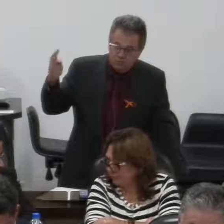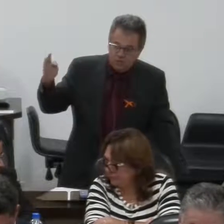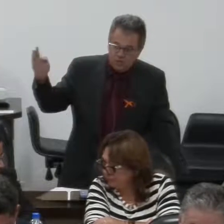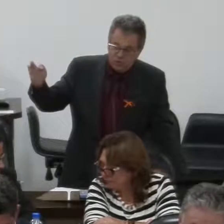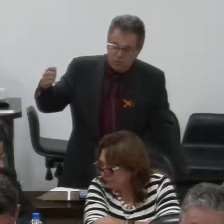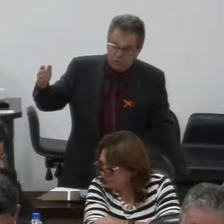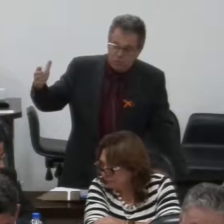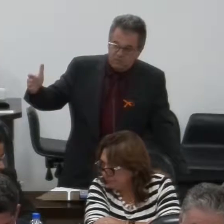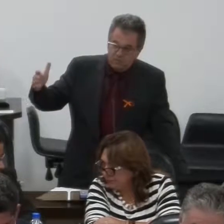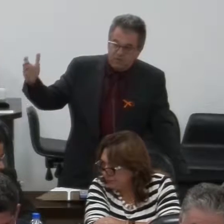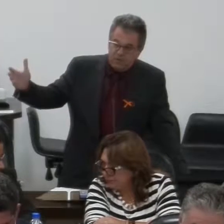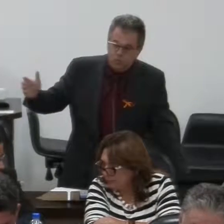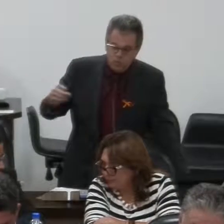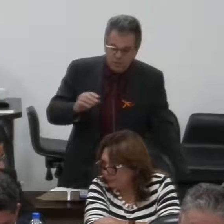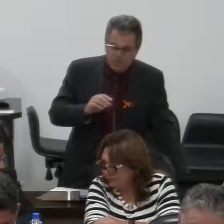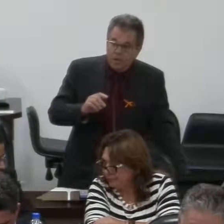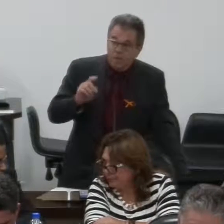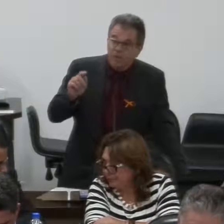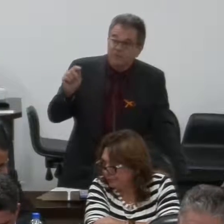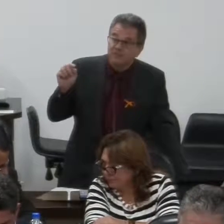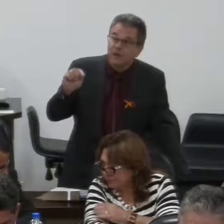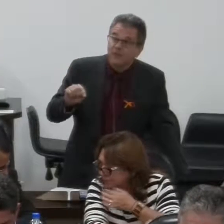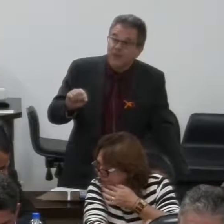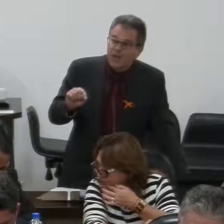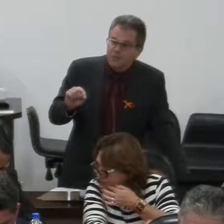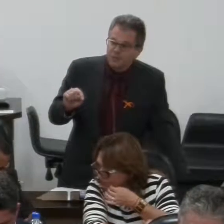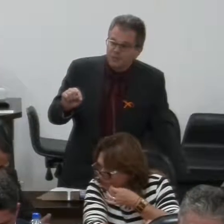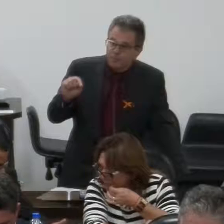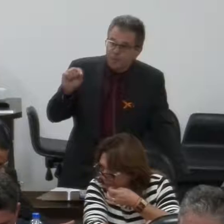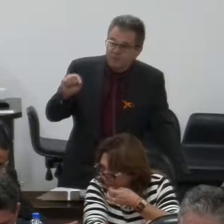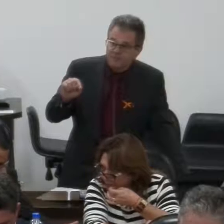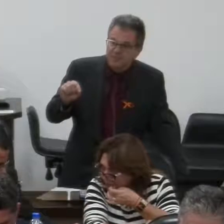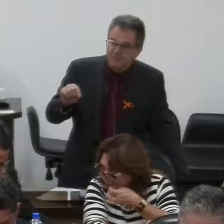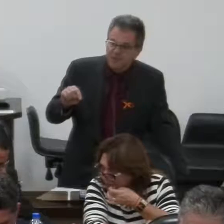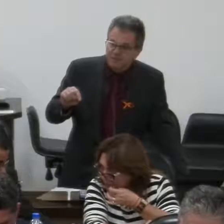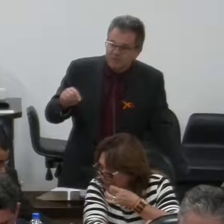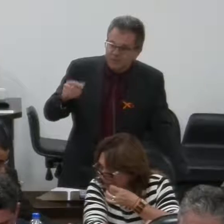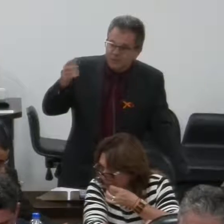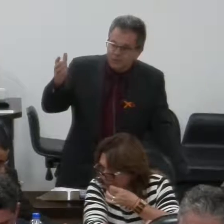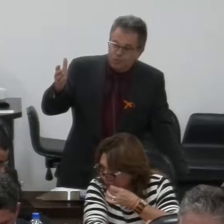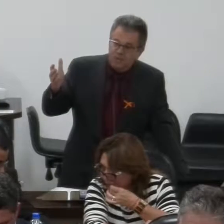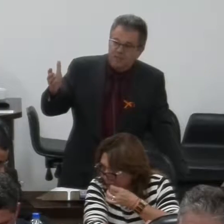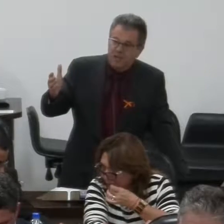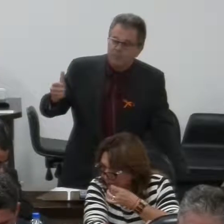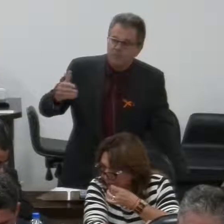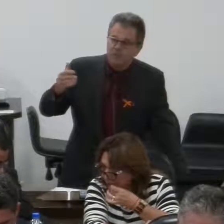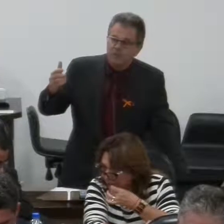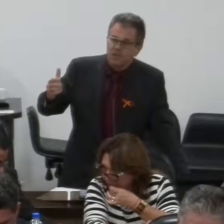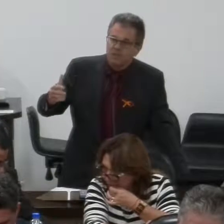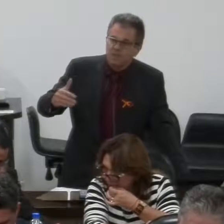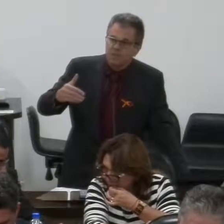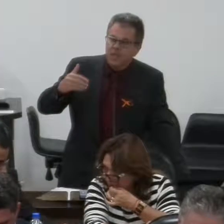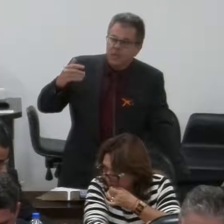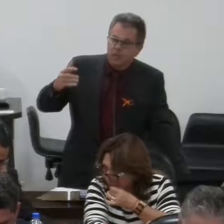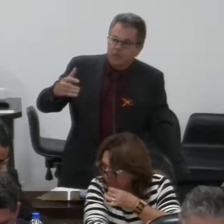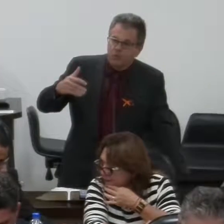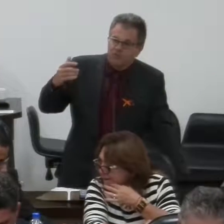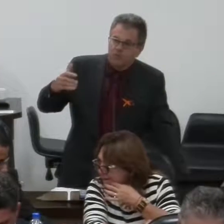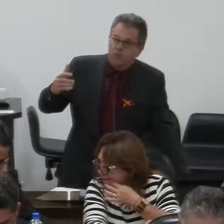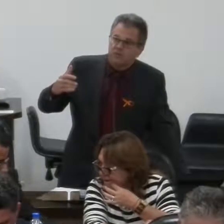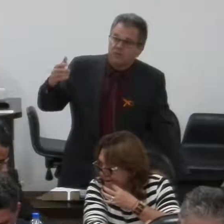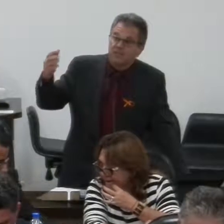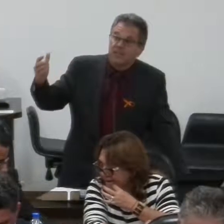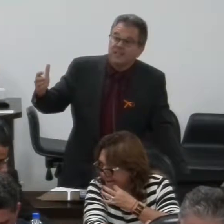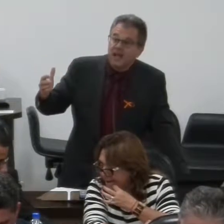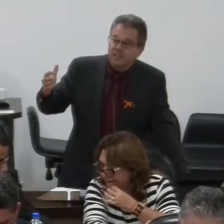quedas, ou seja, consequências de fratura. Morre-se de Alzheimer, morre-se de demência. O senhor bem sabe que a demência é uma